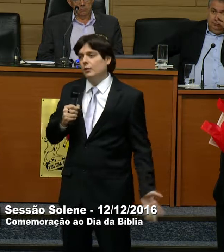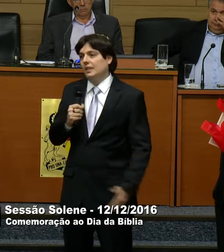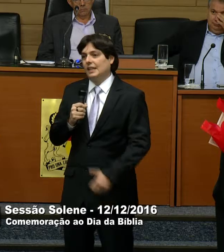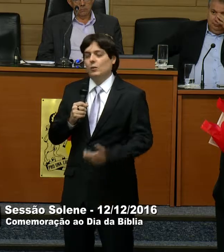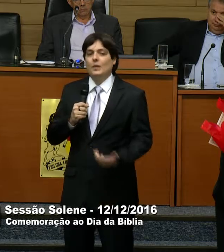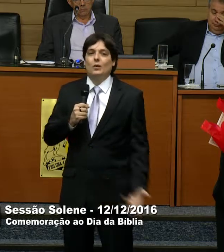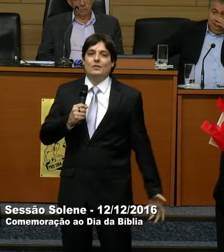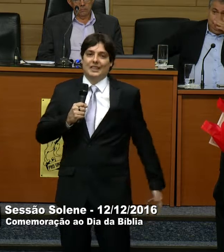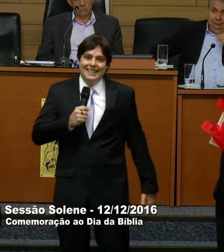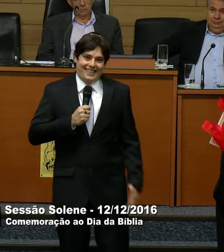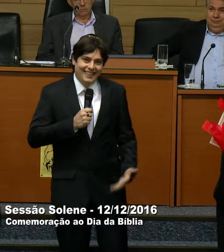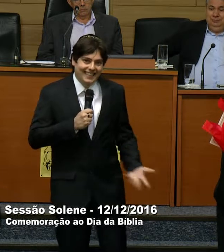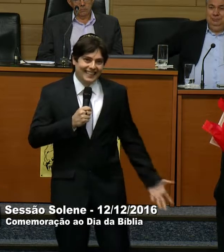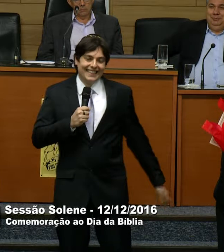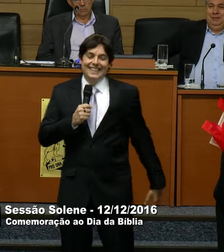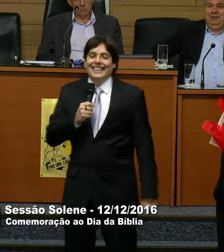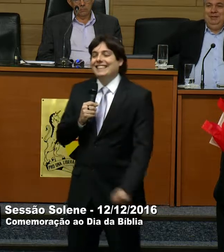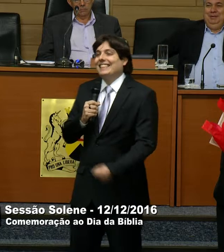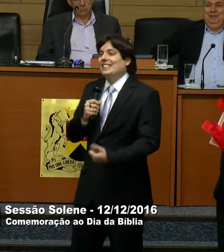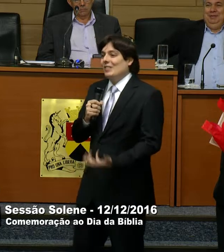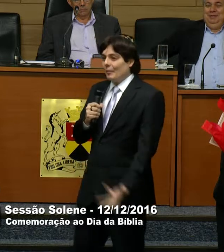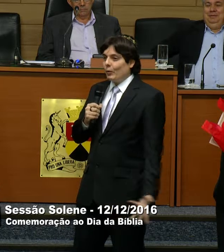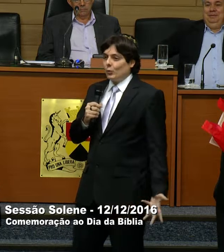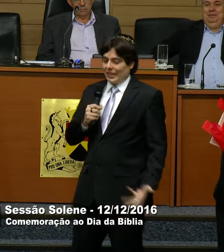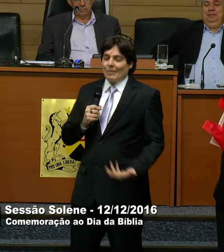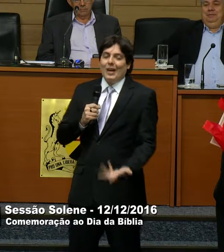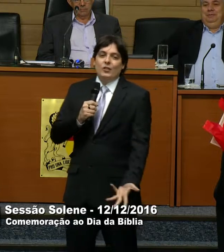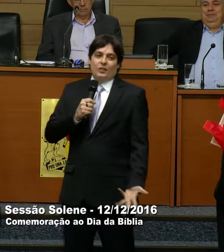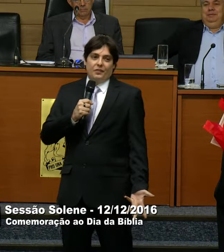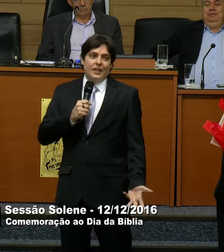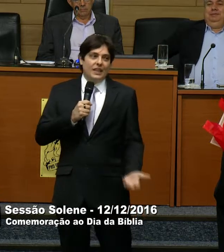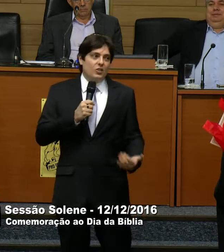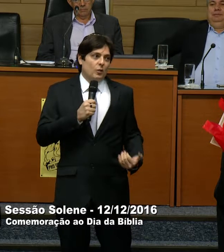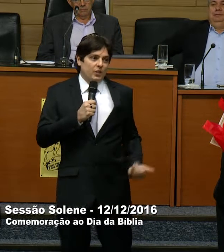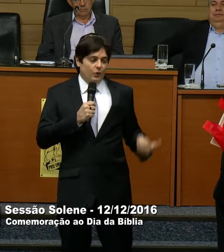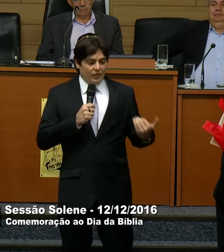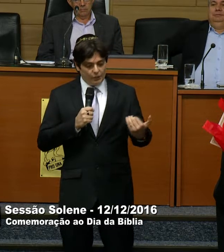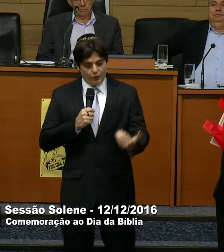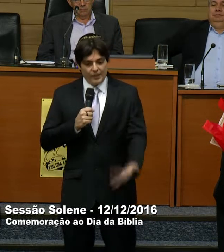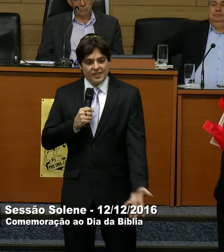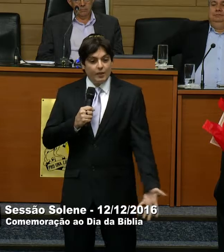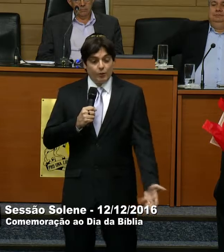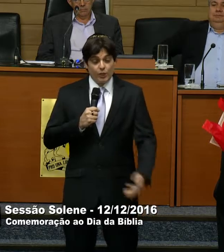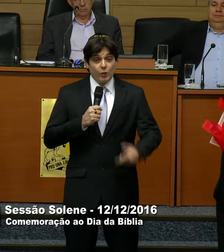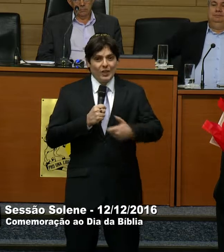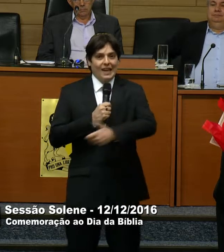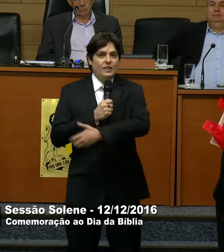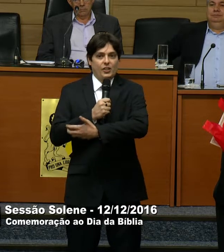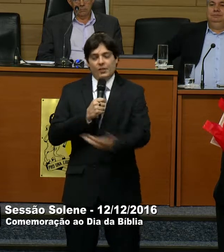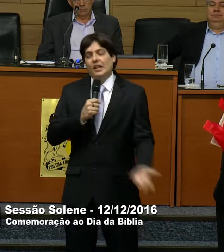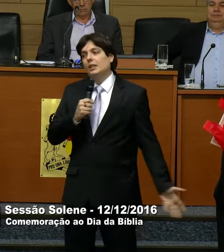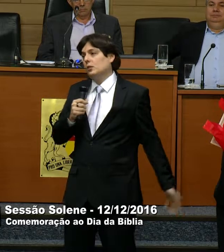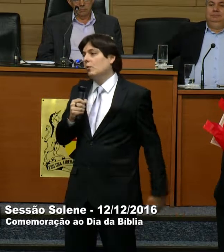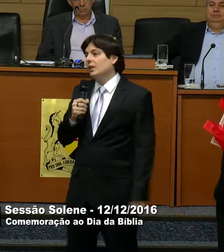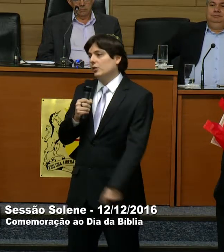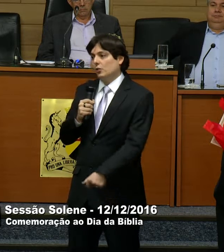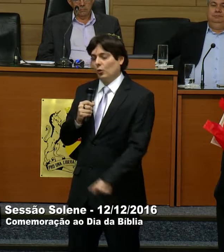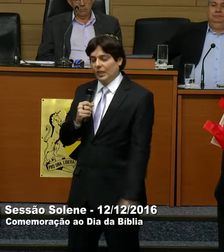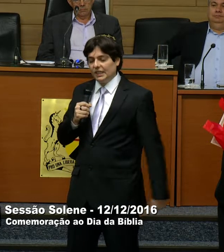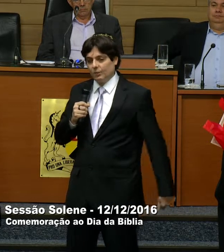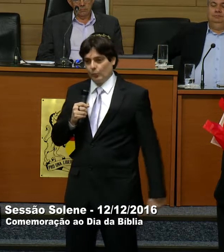o lado cristão. Né? Eu acabei, na minha vida adulta, me enveredando mais pelo lado judaico, mas sou um